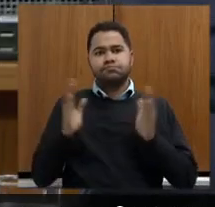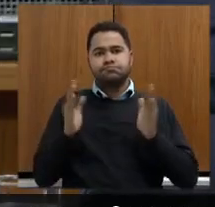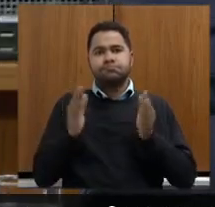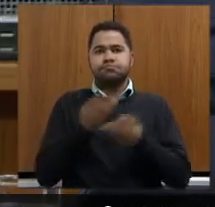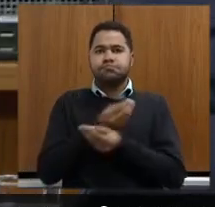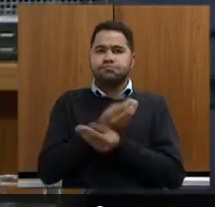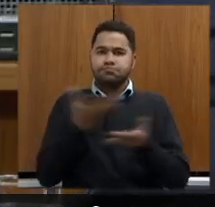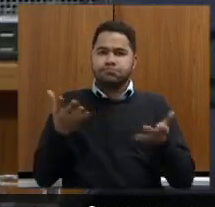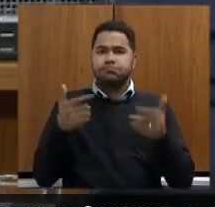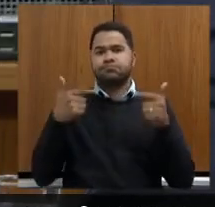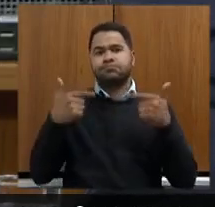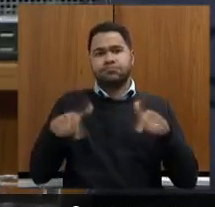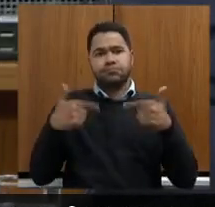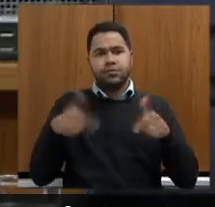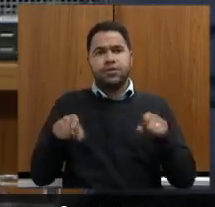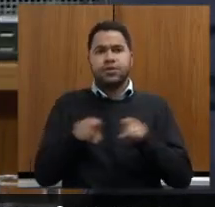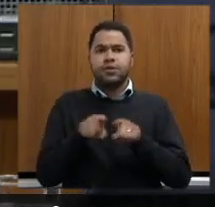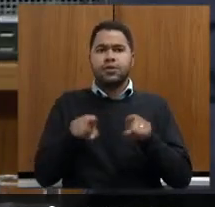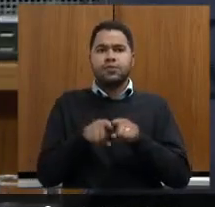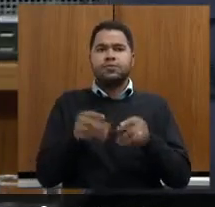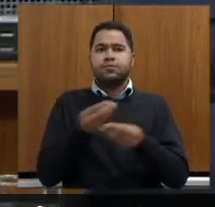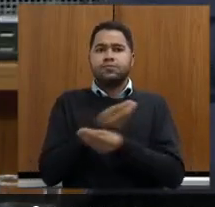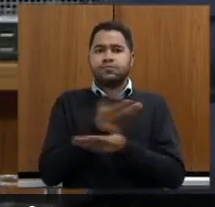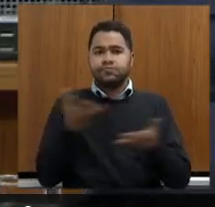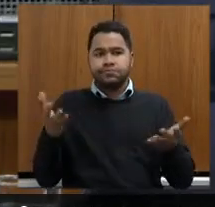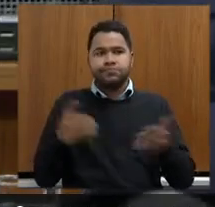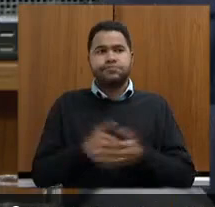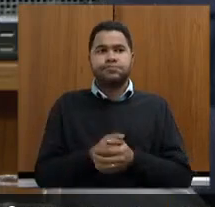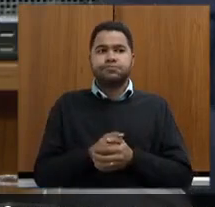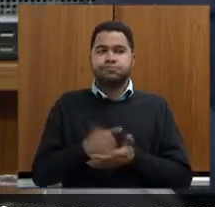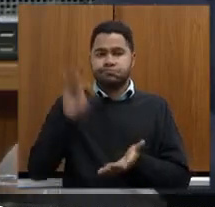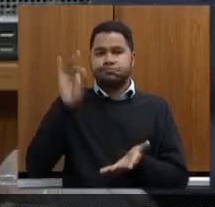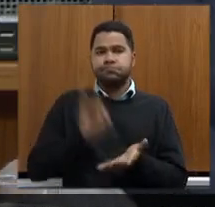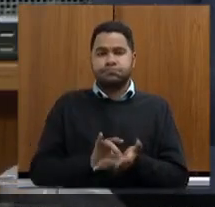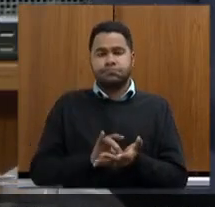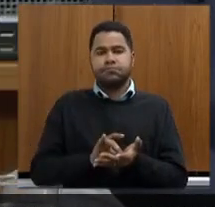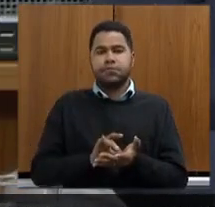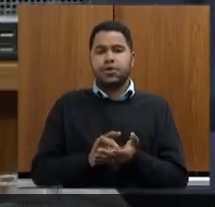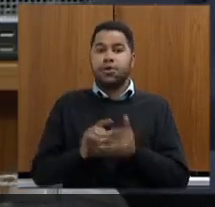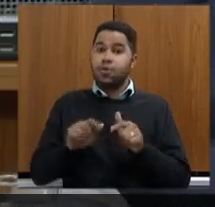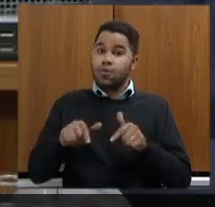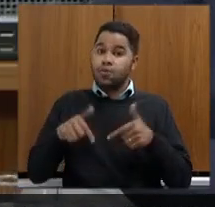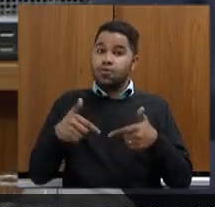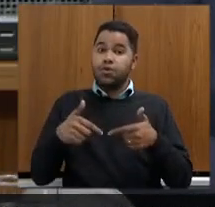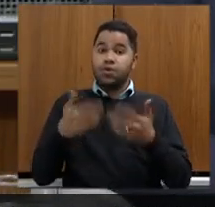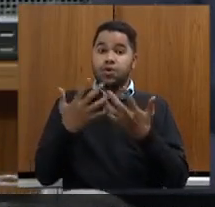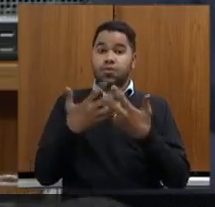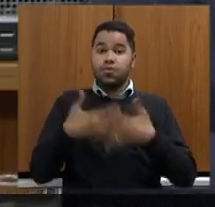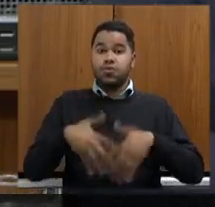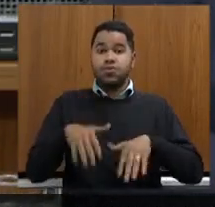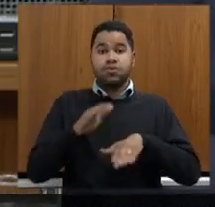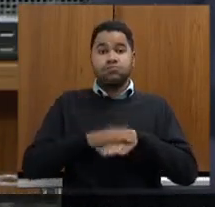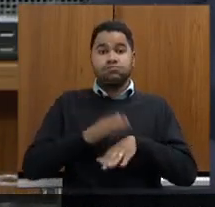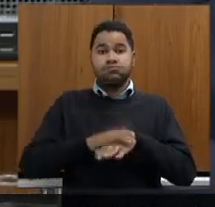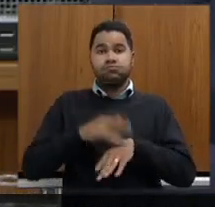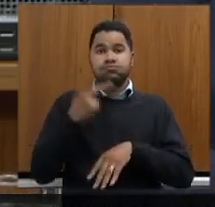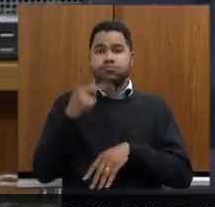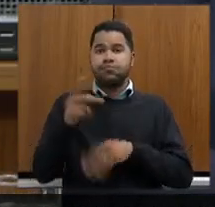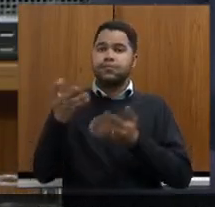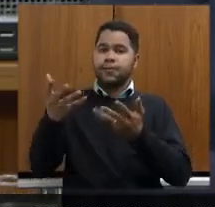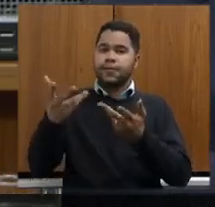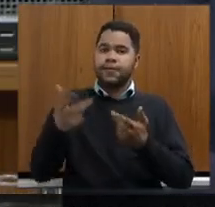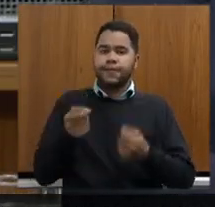prestação de serviço em termos de entrega em termos de efetivamente fazer o que é da função do poder público que